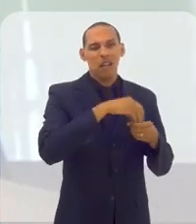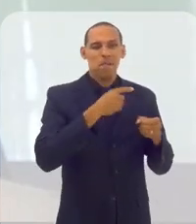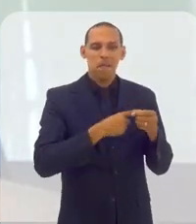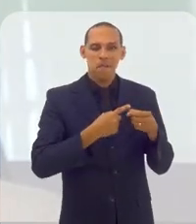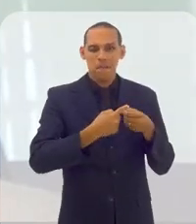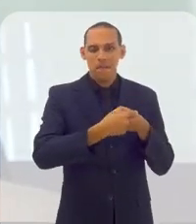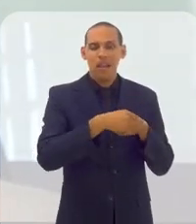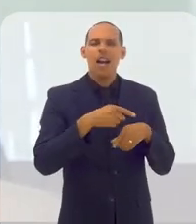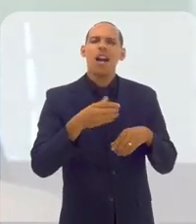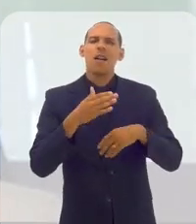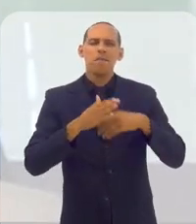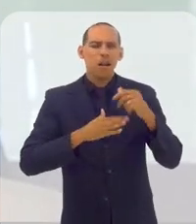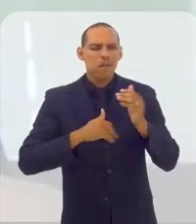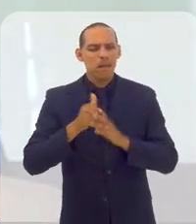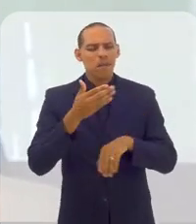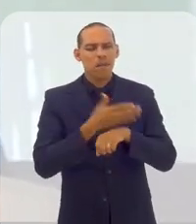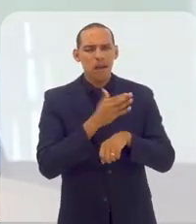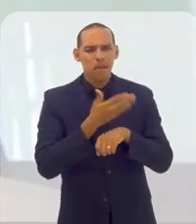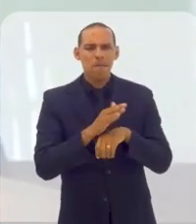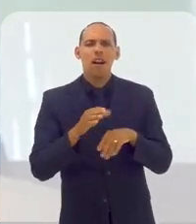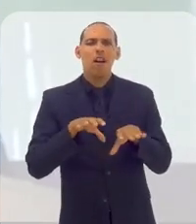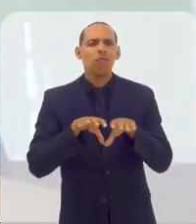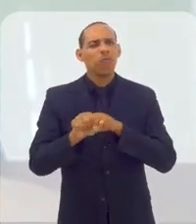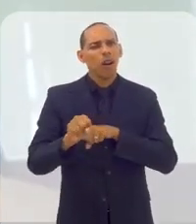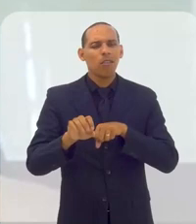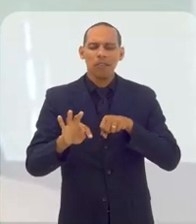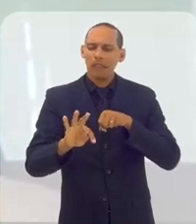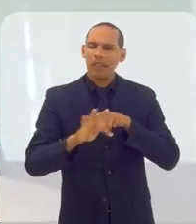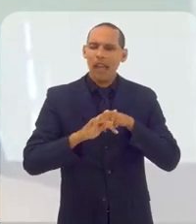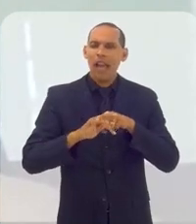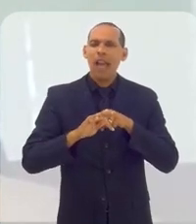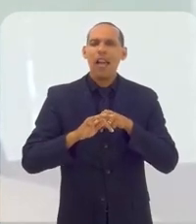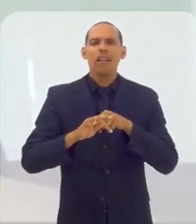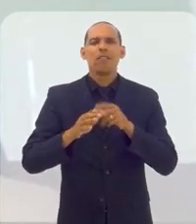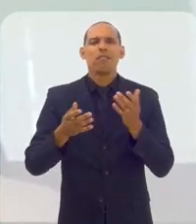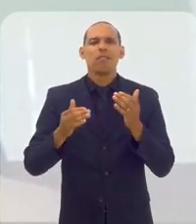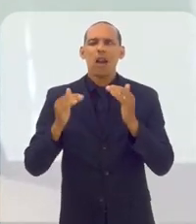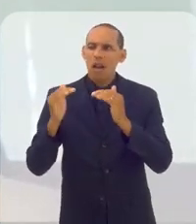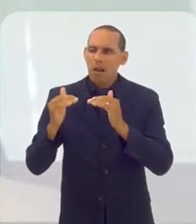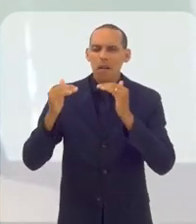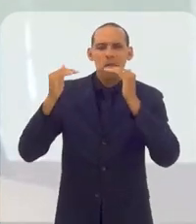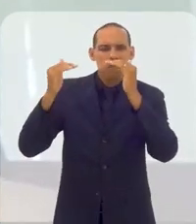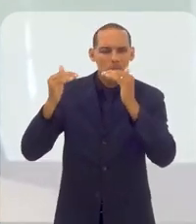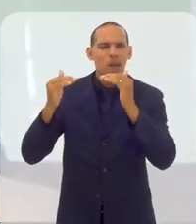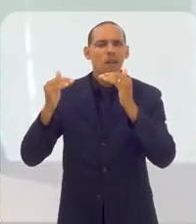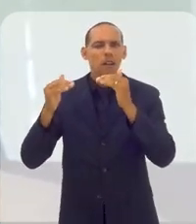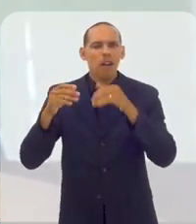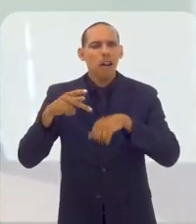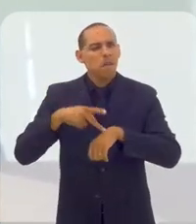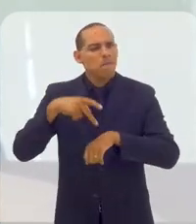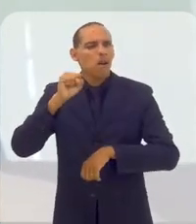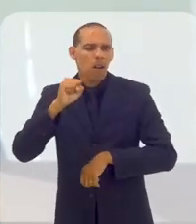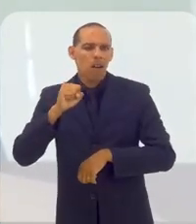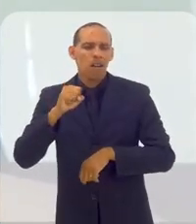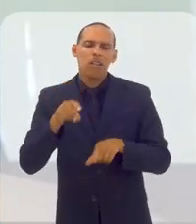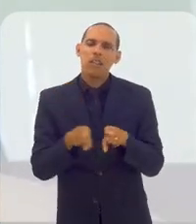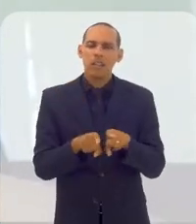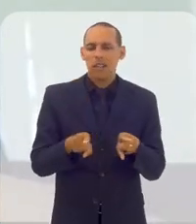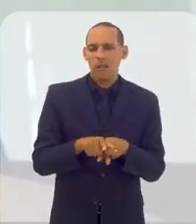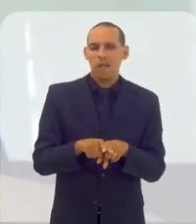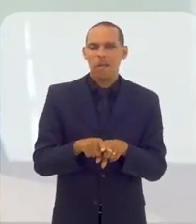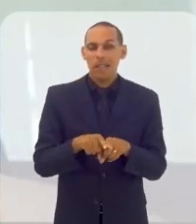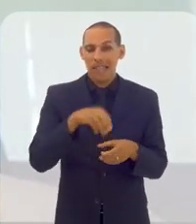capacitação e formação é técnico de graduação e pós-graduação no interior